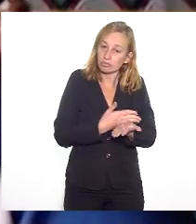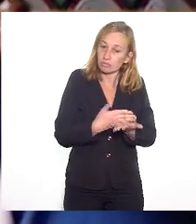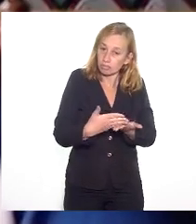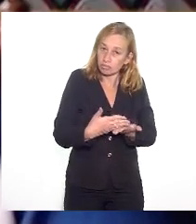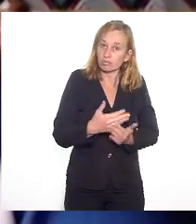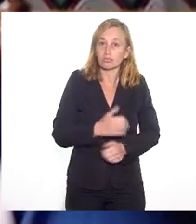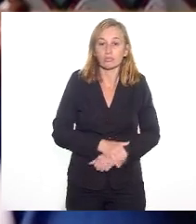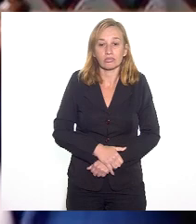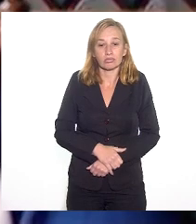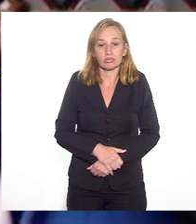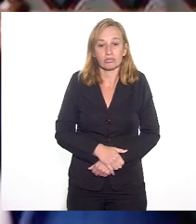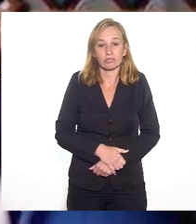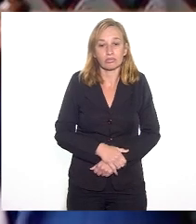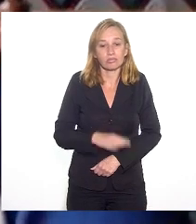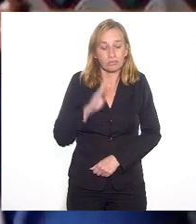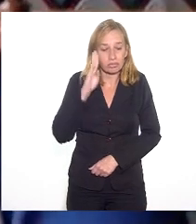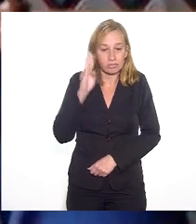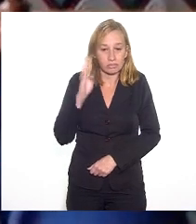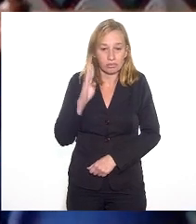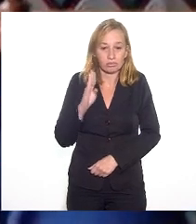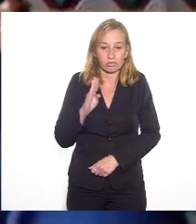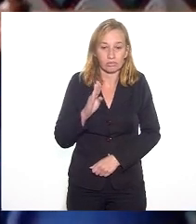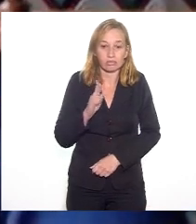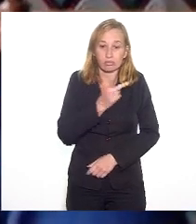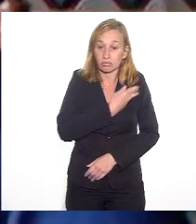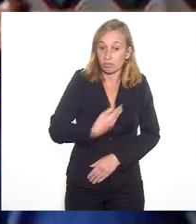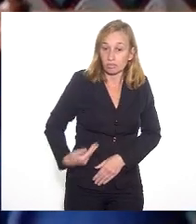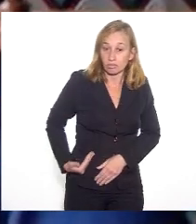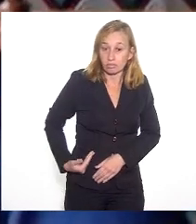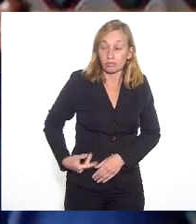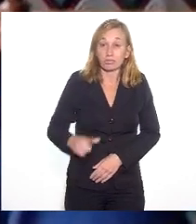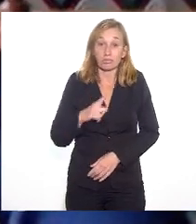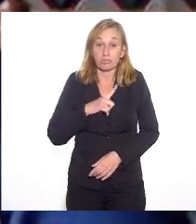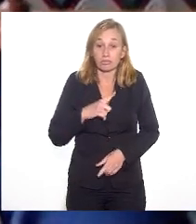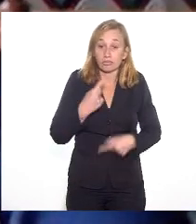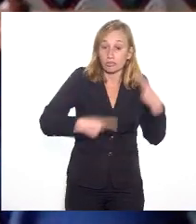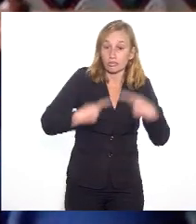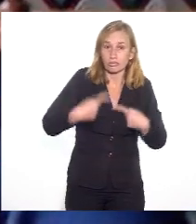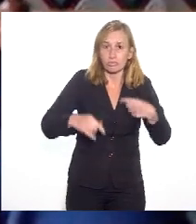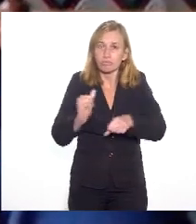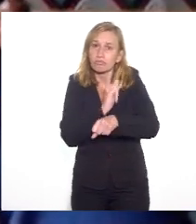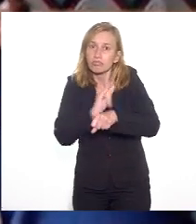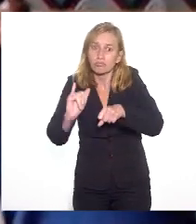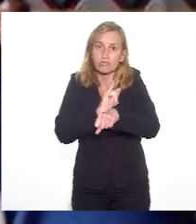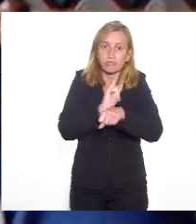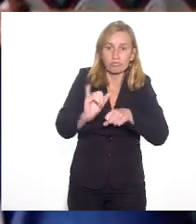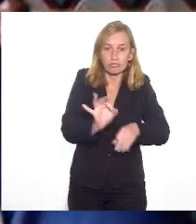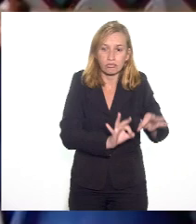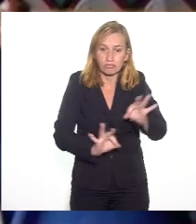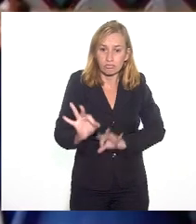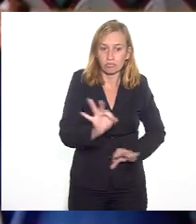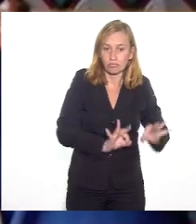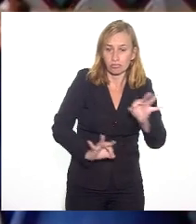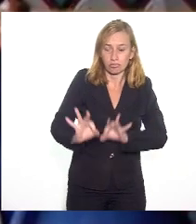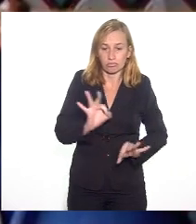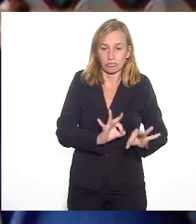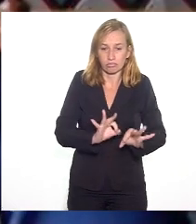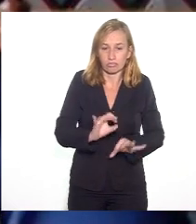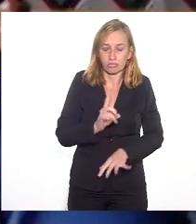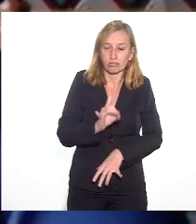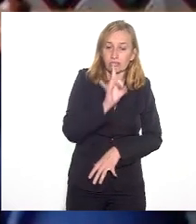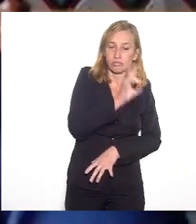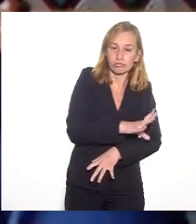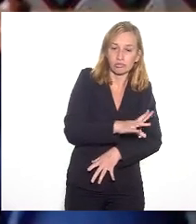inicialmente, a prioridade desse governo, né? Ter uma política estratégica, um plano estratégico, não só